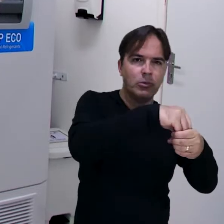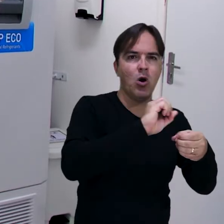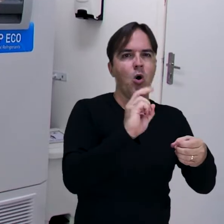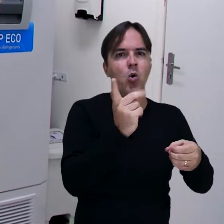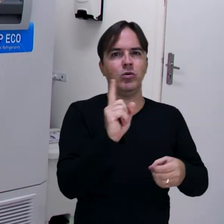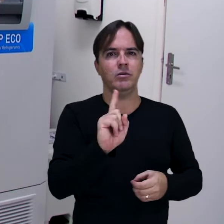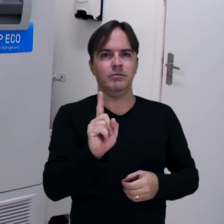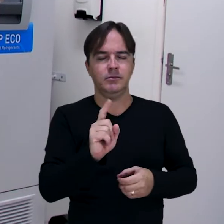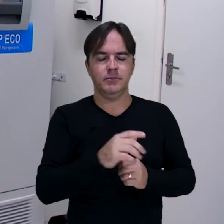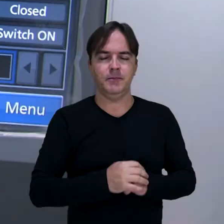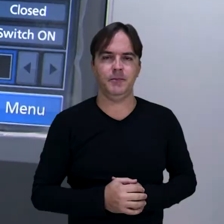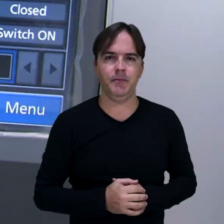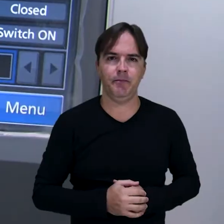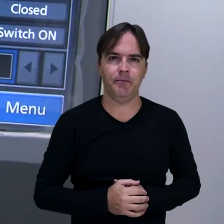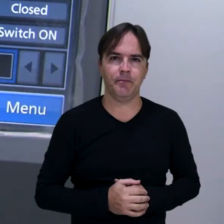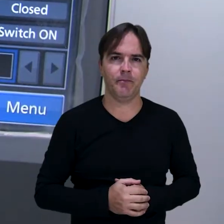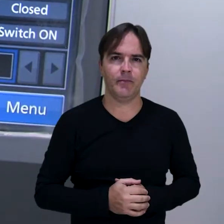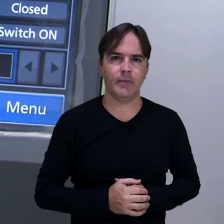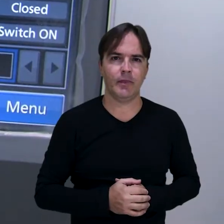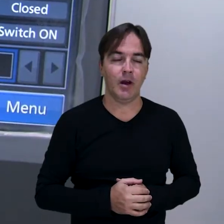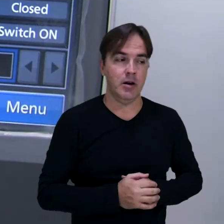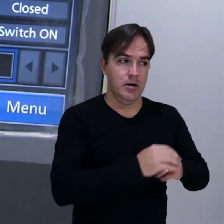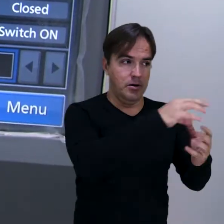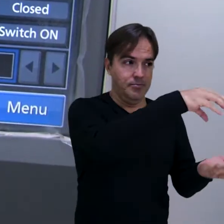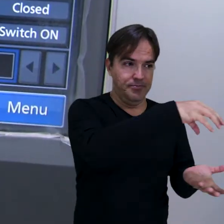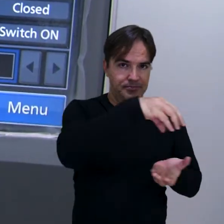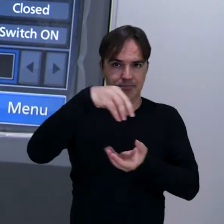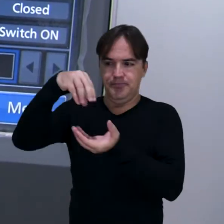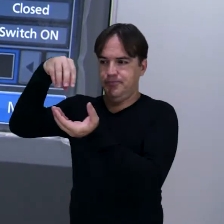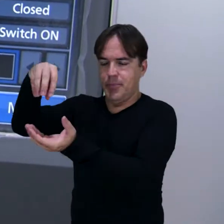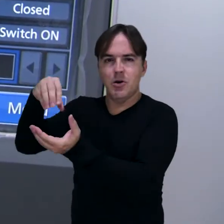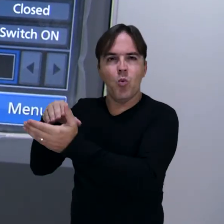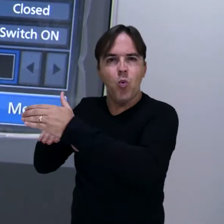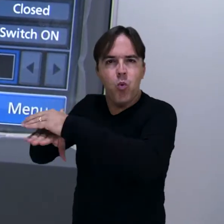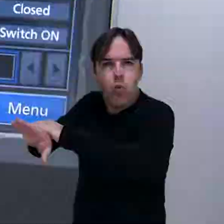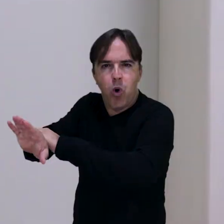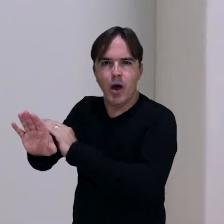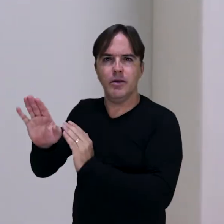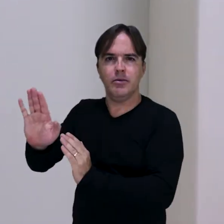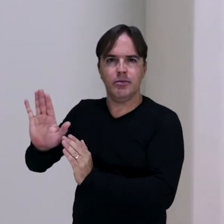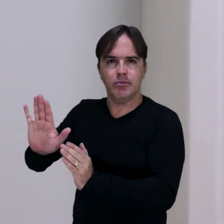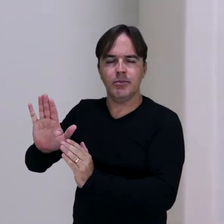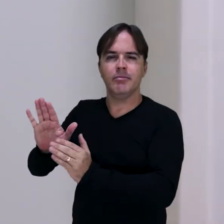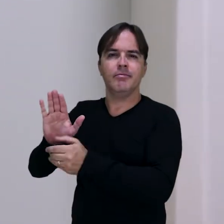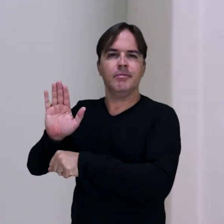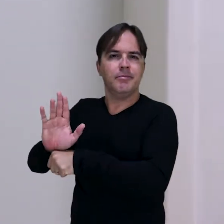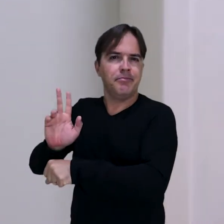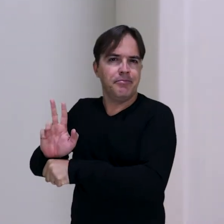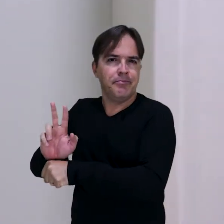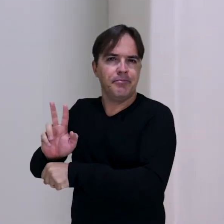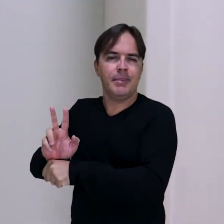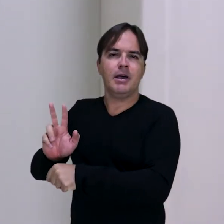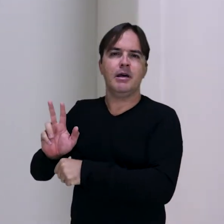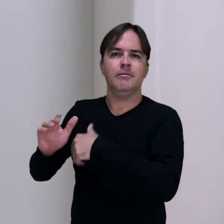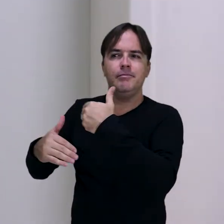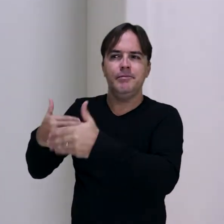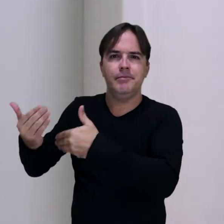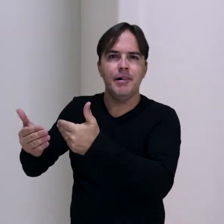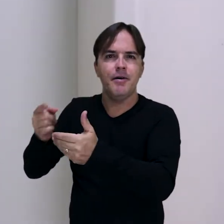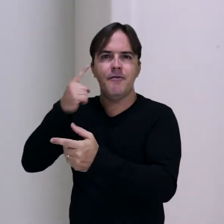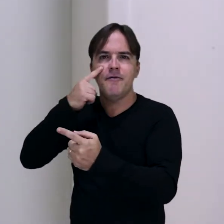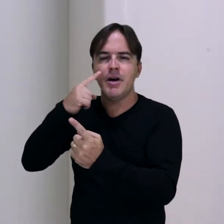foram processadas e armazenadas a menos 80 graus. Depois do processamento das amostras, a gente fez